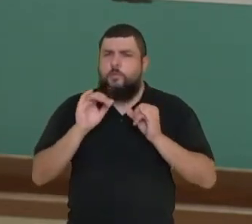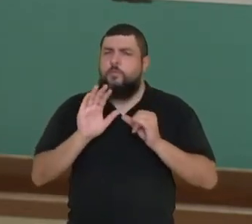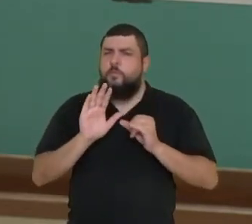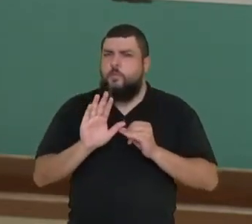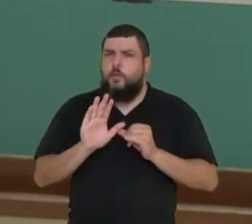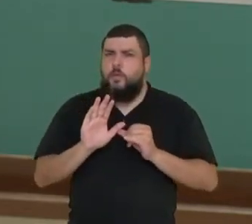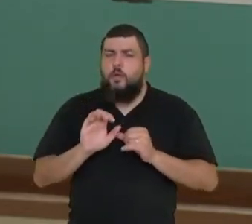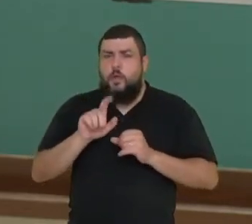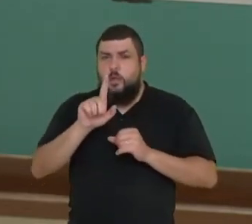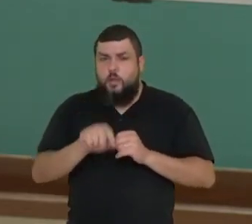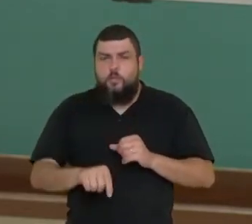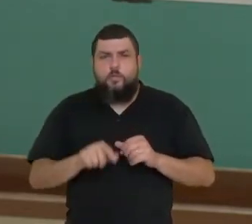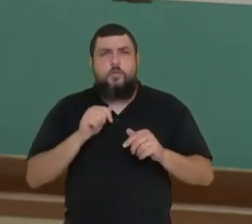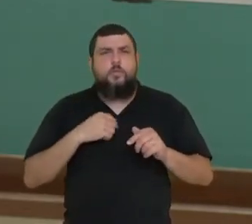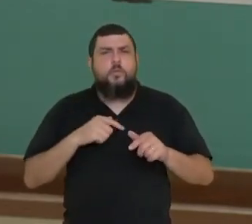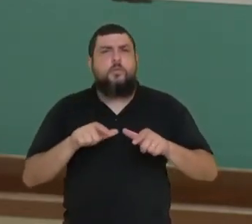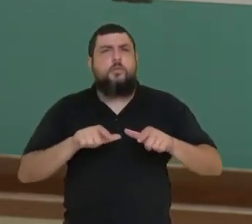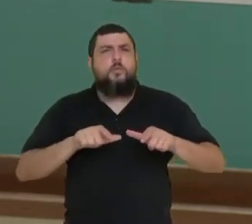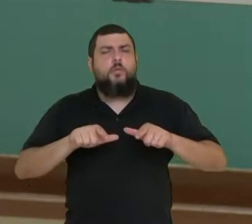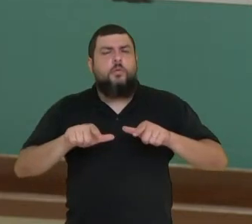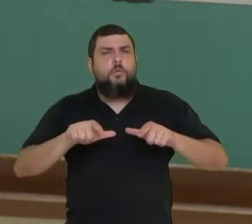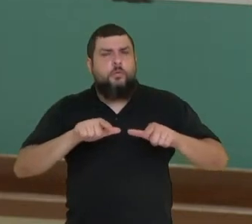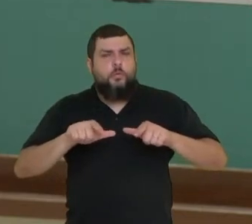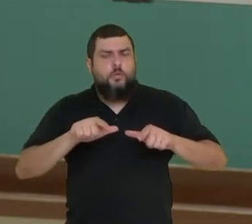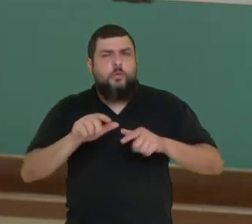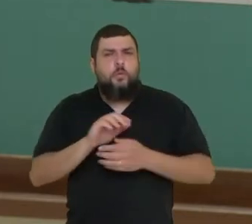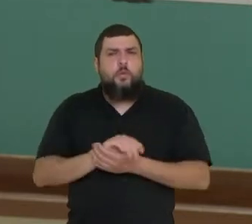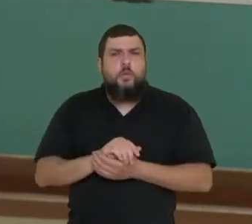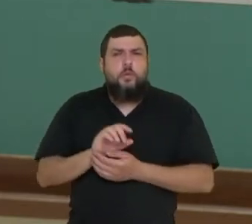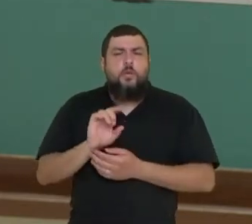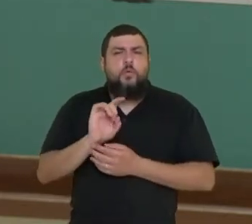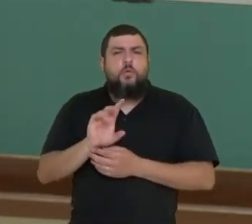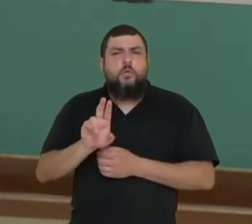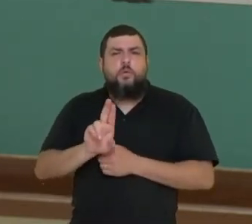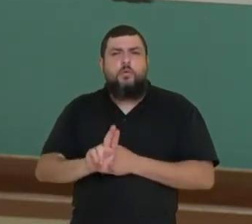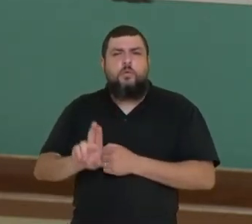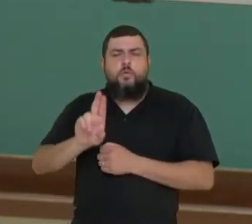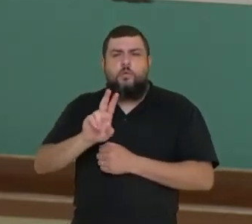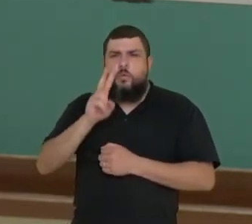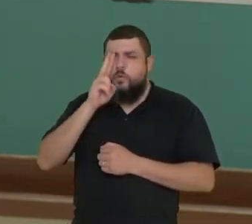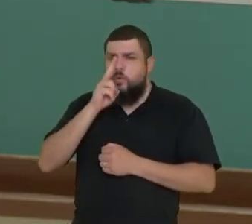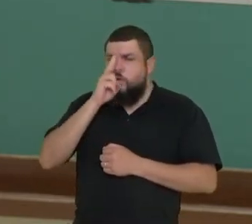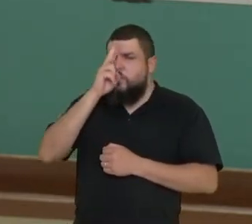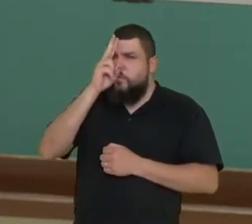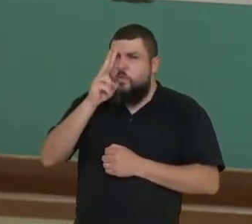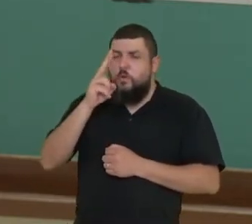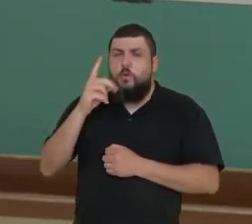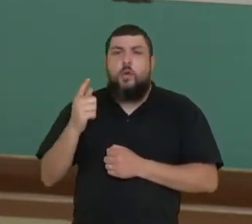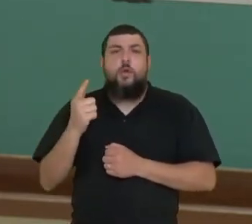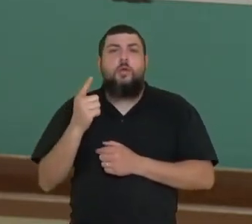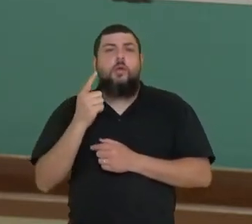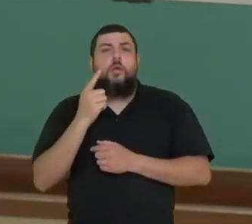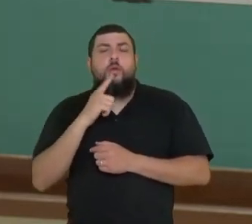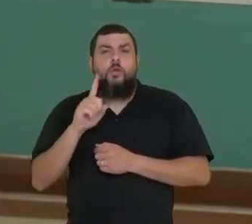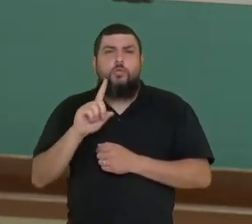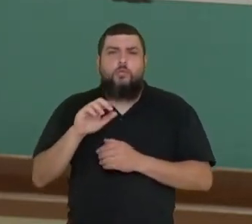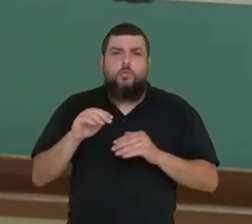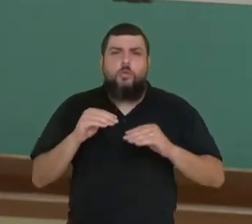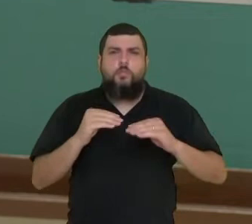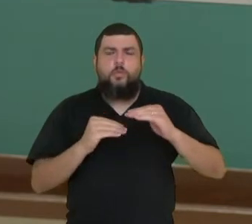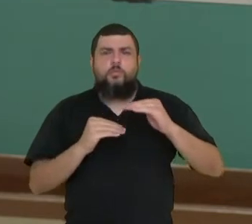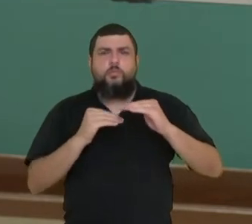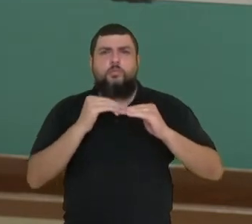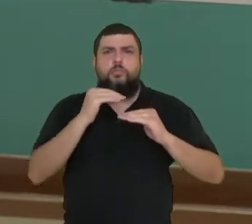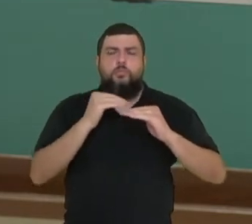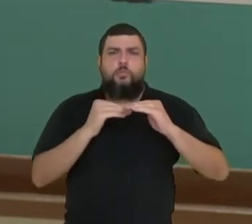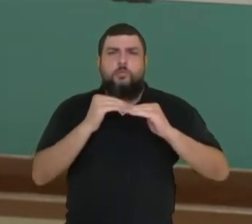que representa a energia transformada utilizando uma força, eu não consigo ter esse equilíbrio em ambas as